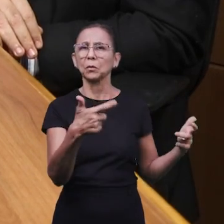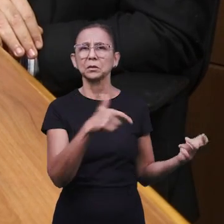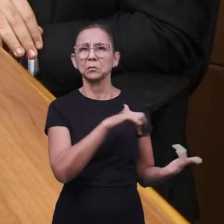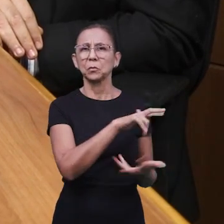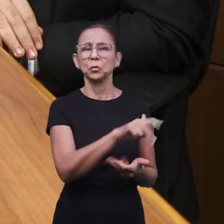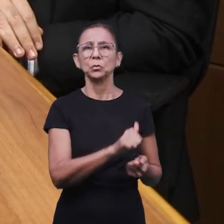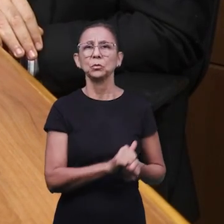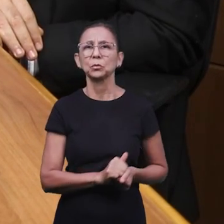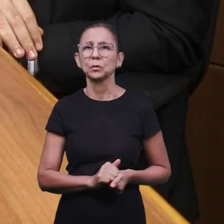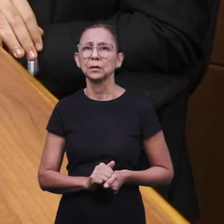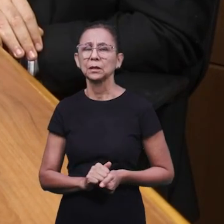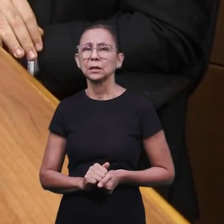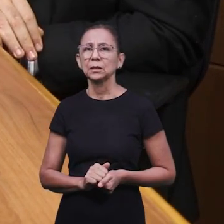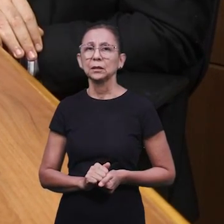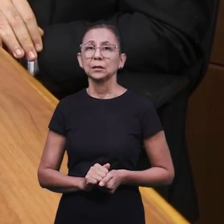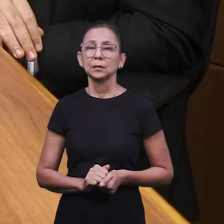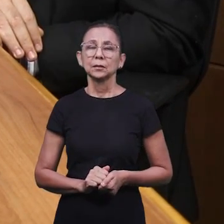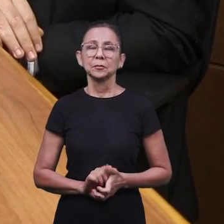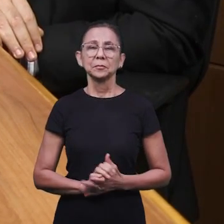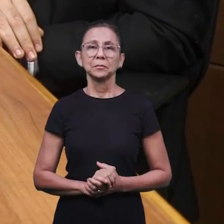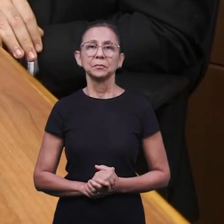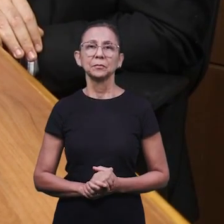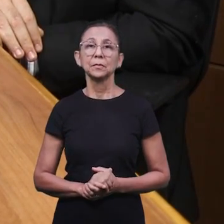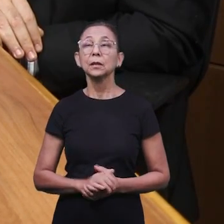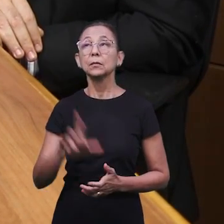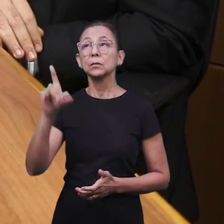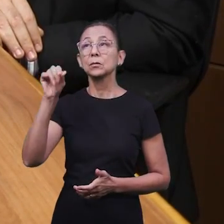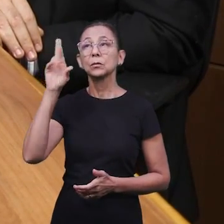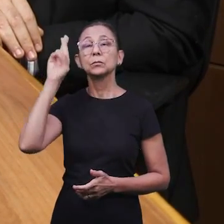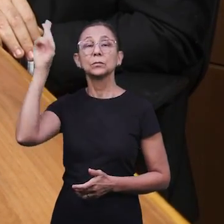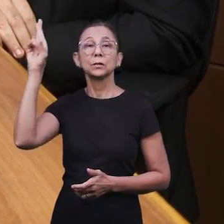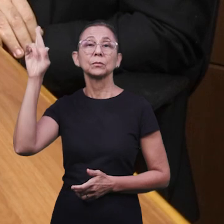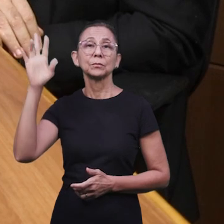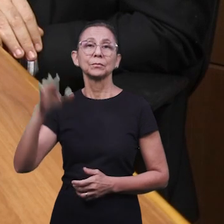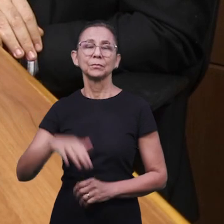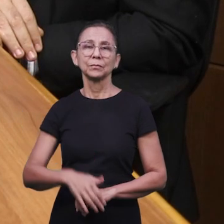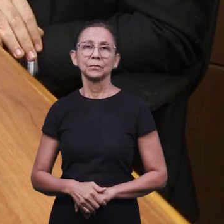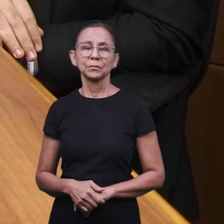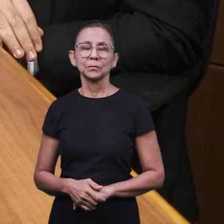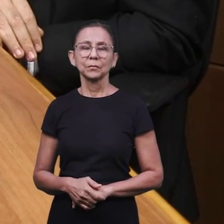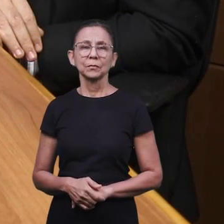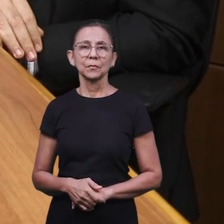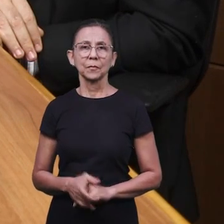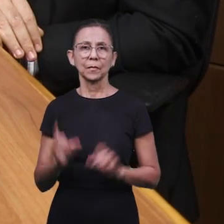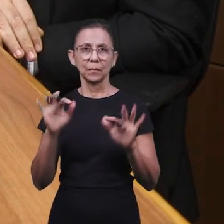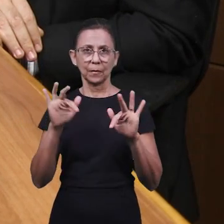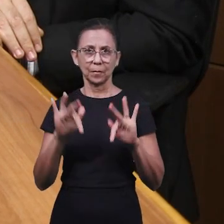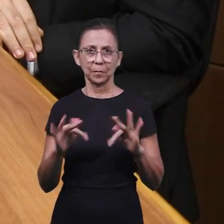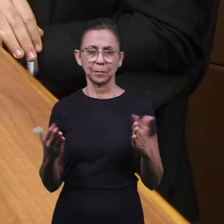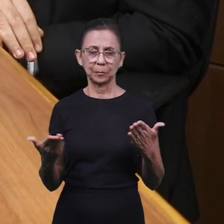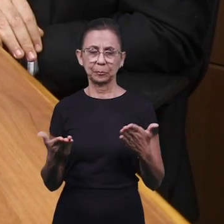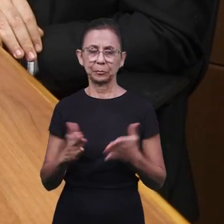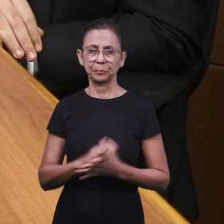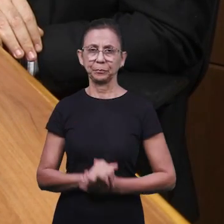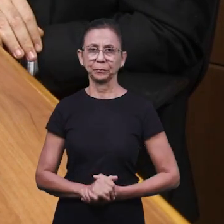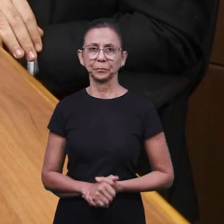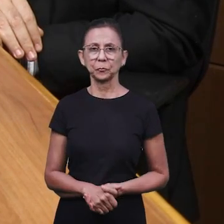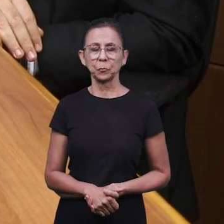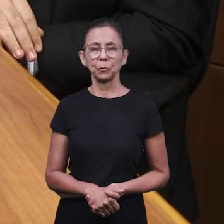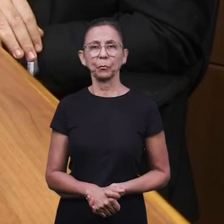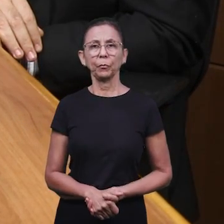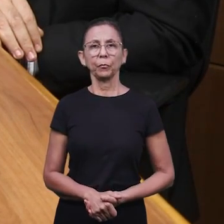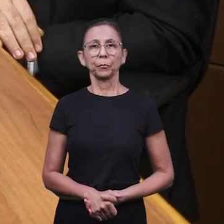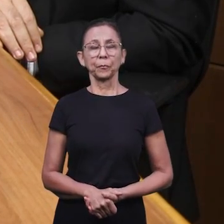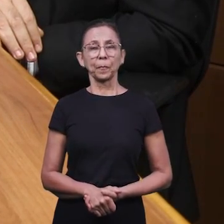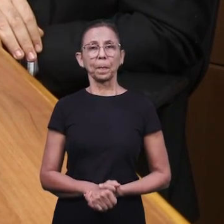eu irei com ele. E ela foi ao encontro do esposo. Então, assim, eu vou terminar aqui essa conversa dizendo